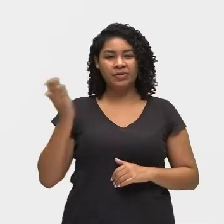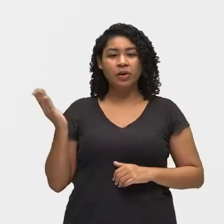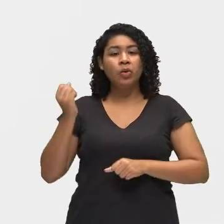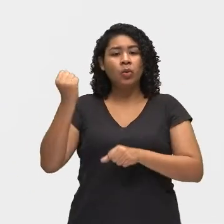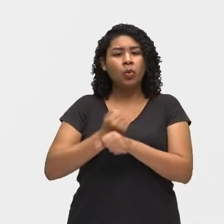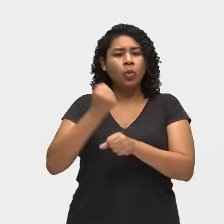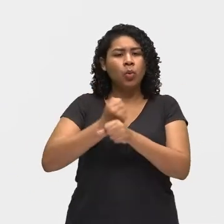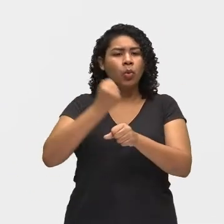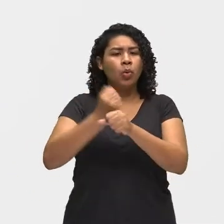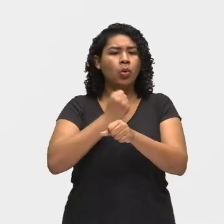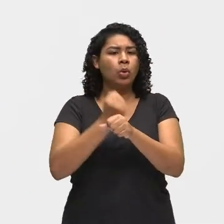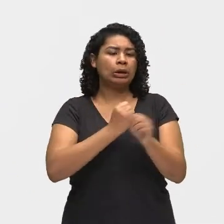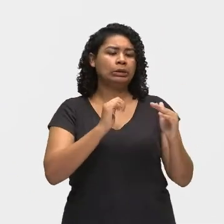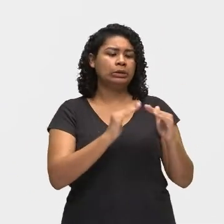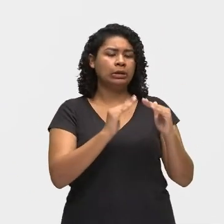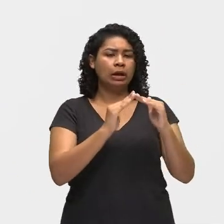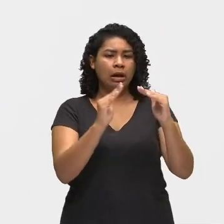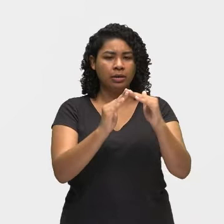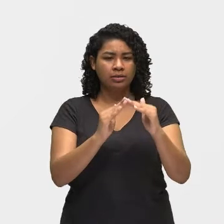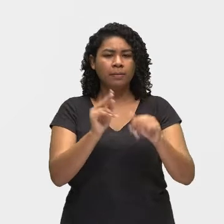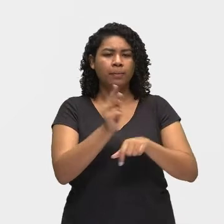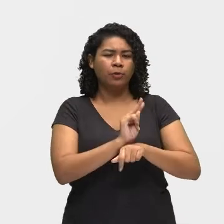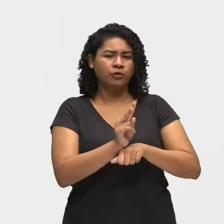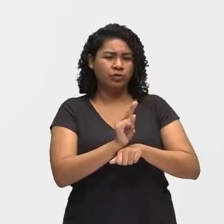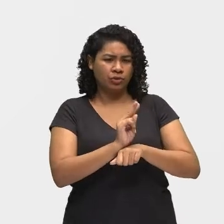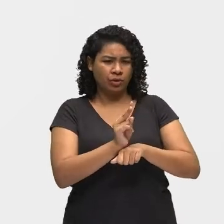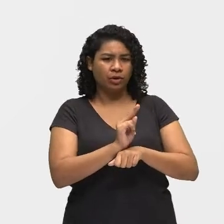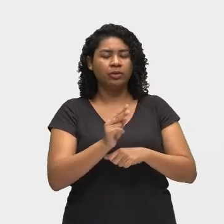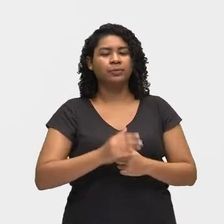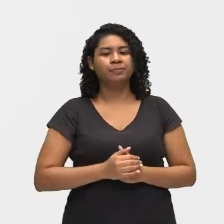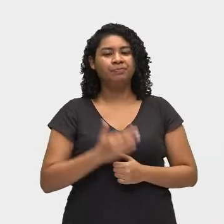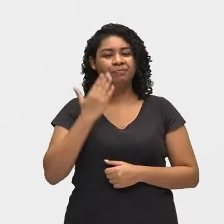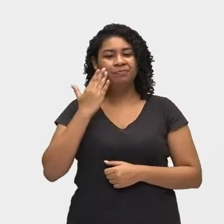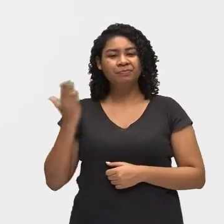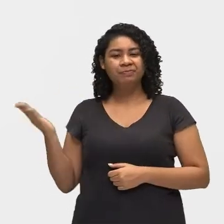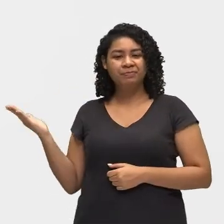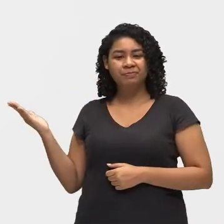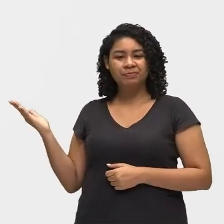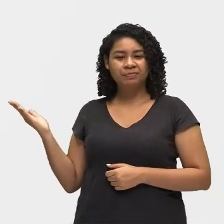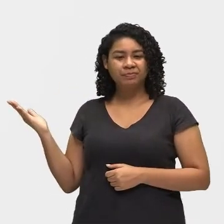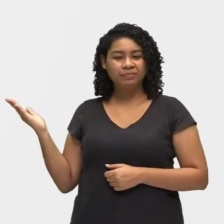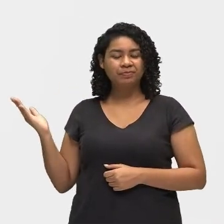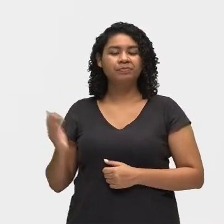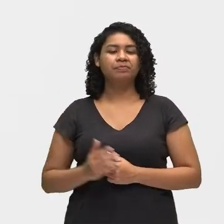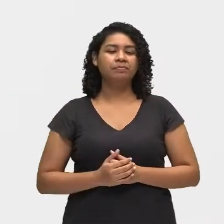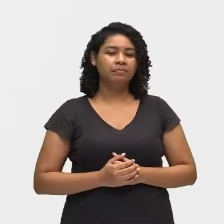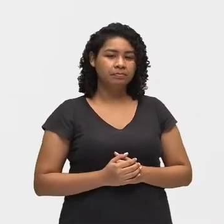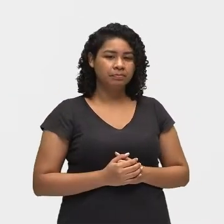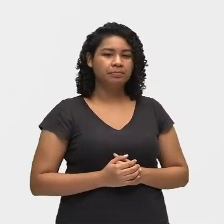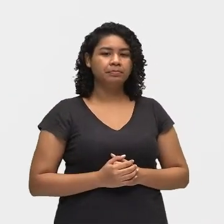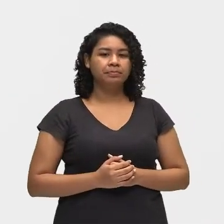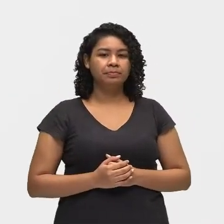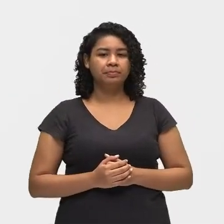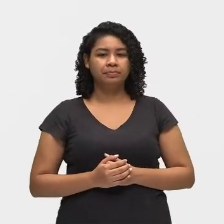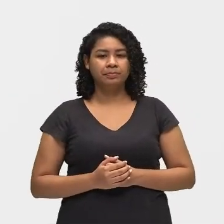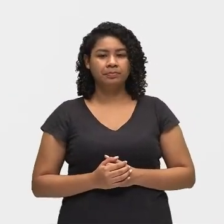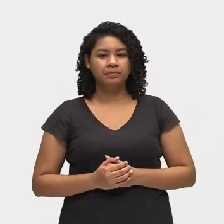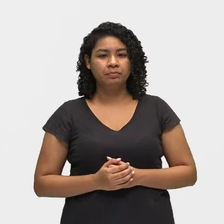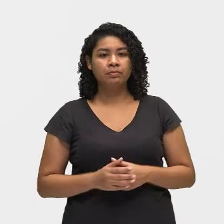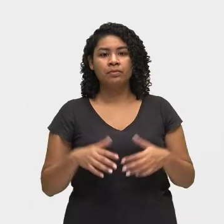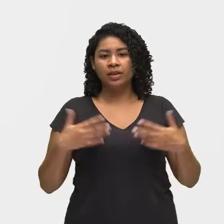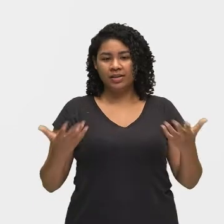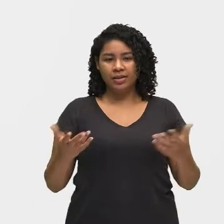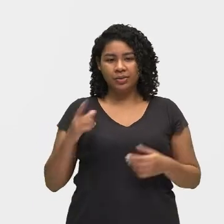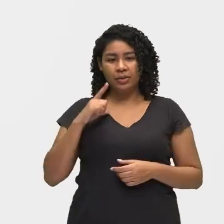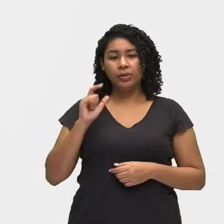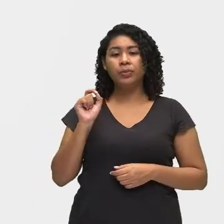alojamento provisório e do Forte do Presépio, base de fundação de Santa Maria de Belém. Então nós temos